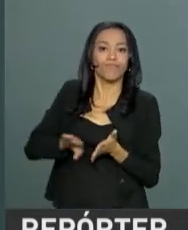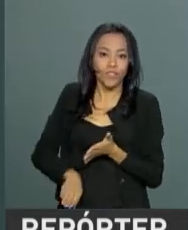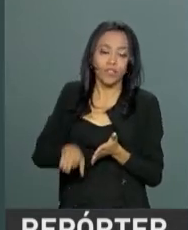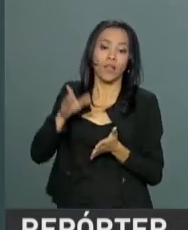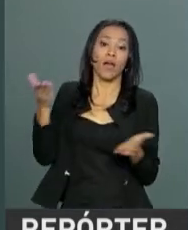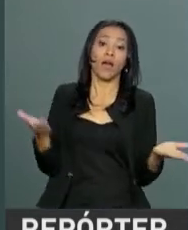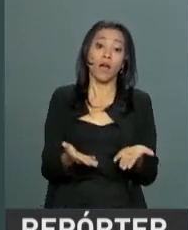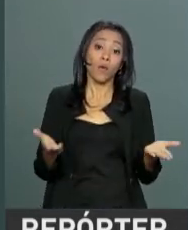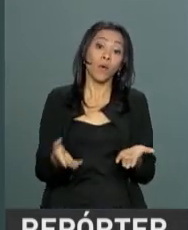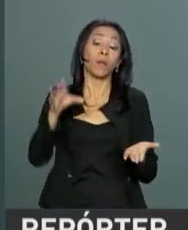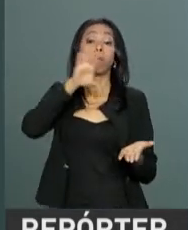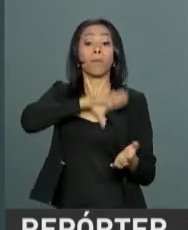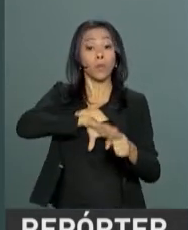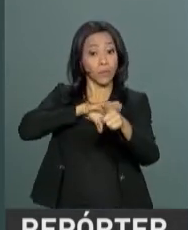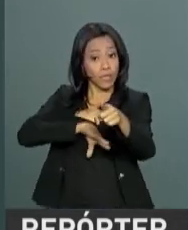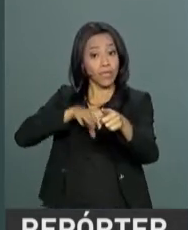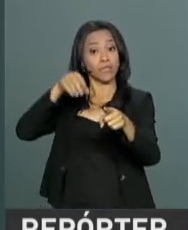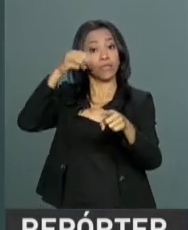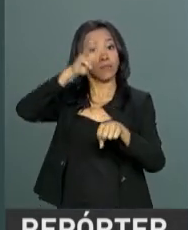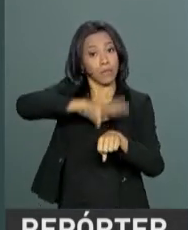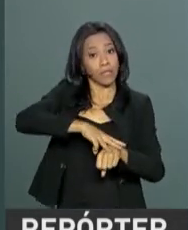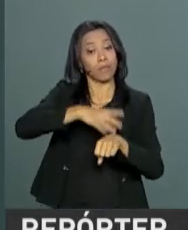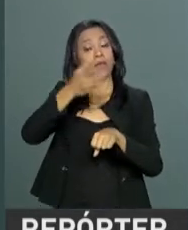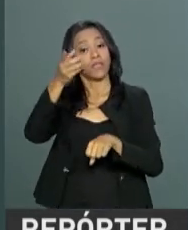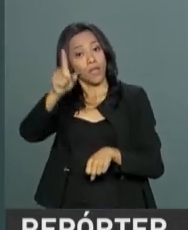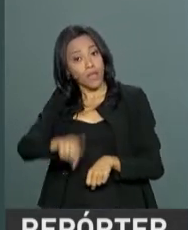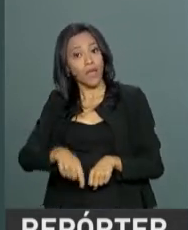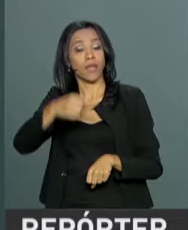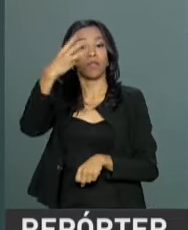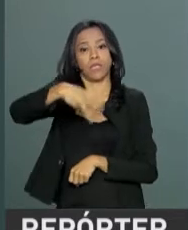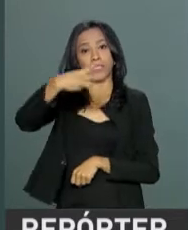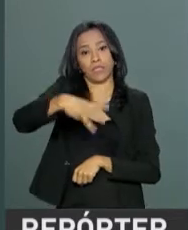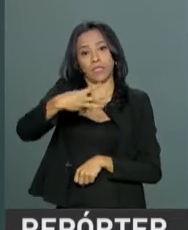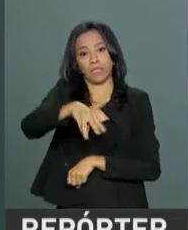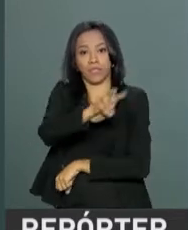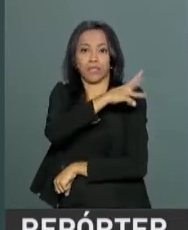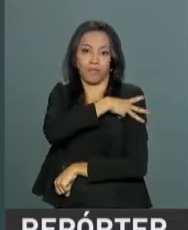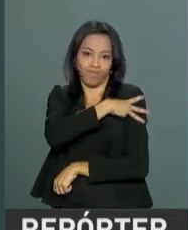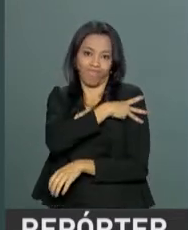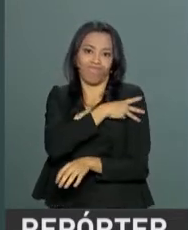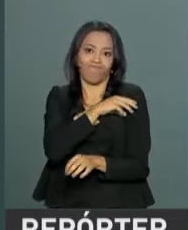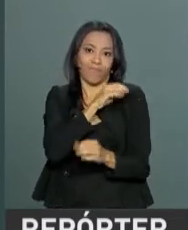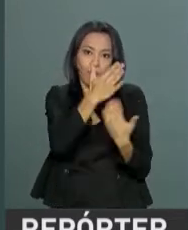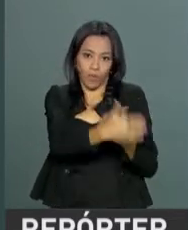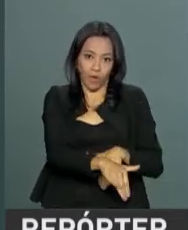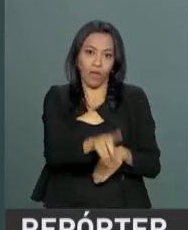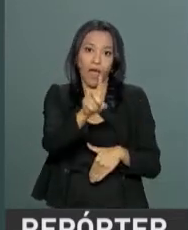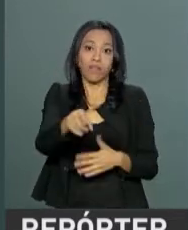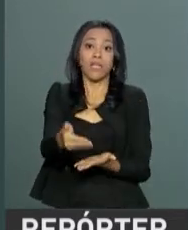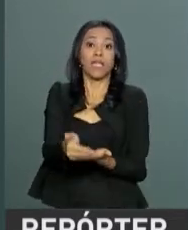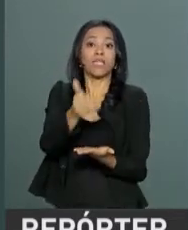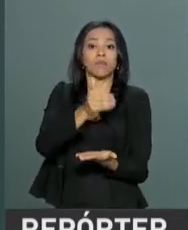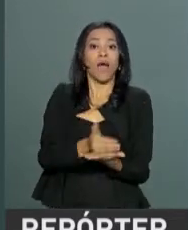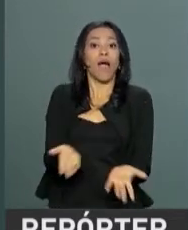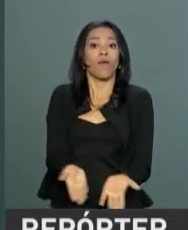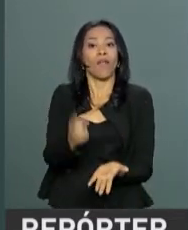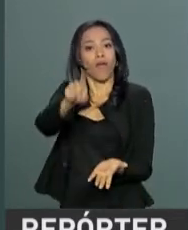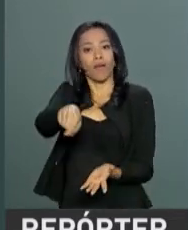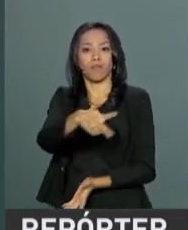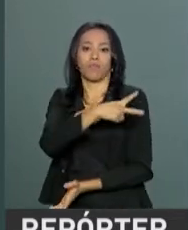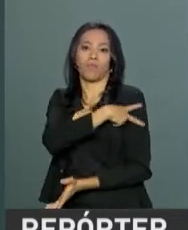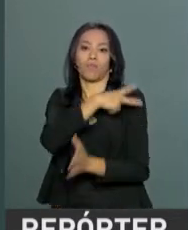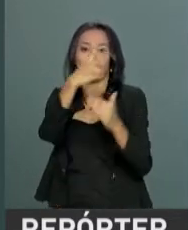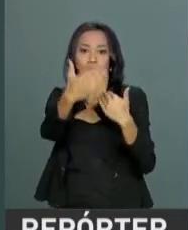exame de língua portuguesa e matemática que era aplicado no terceiro ano do ensino fundamental será antecipado para o segundo ano